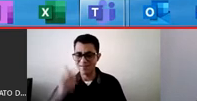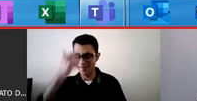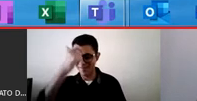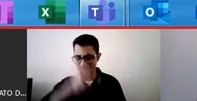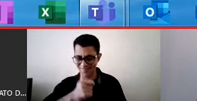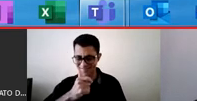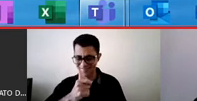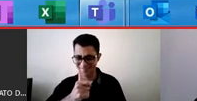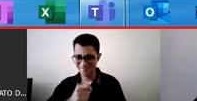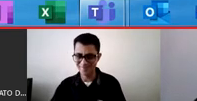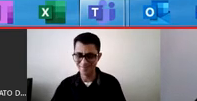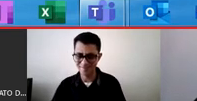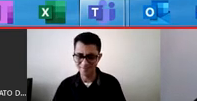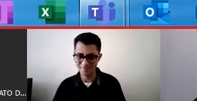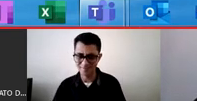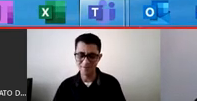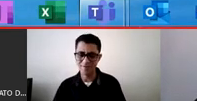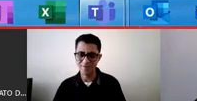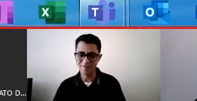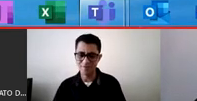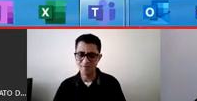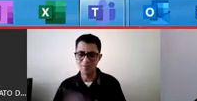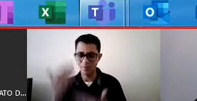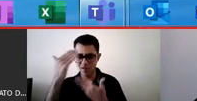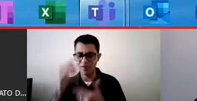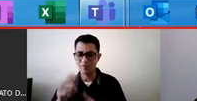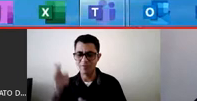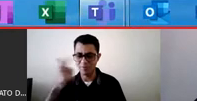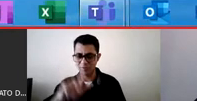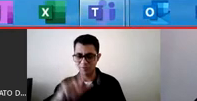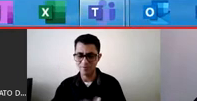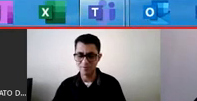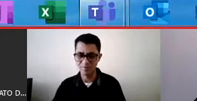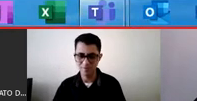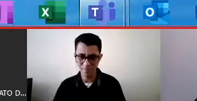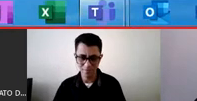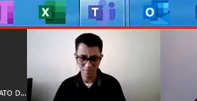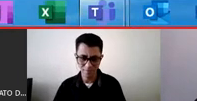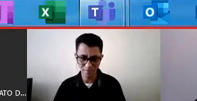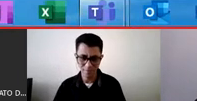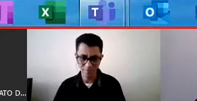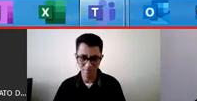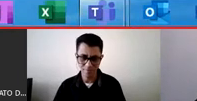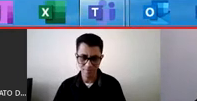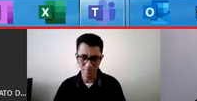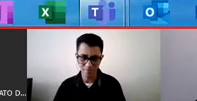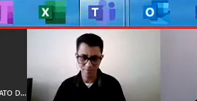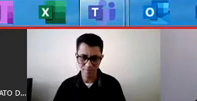comigo. Vamos lá. Obrigada. Imagina, porque é isso, fica à vontade.